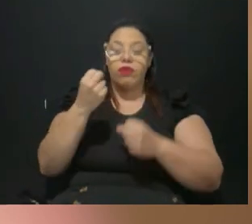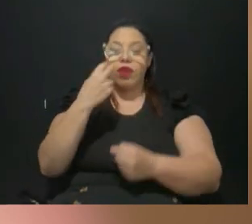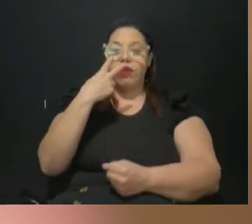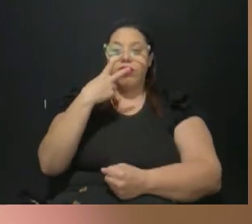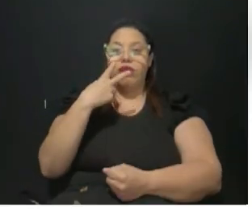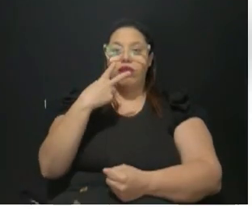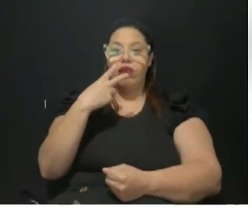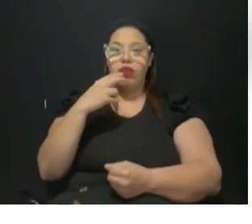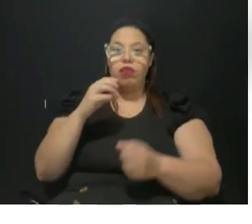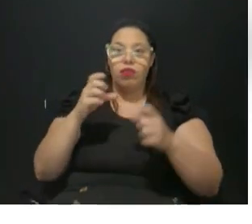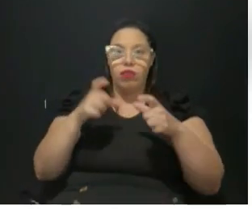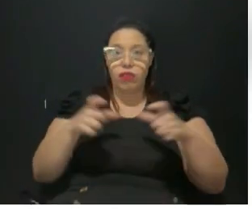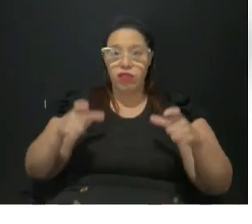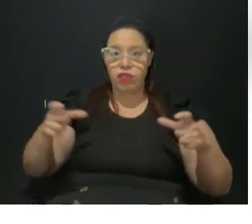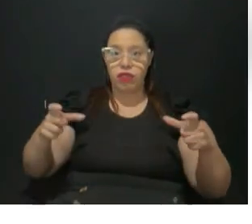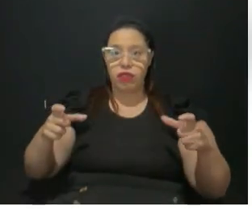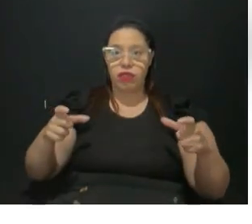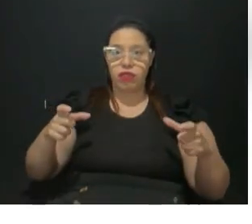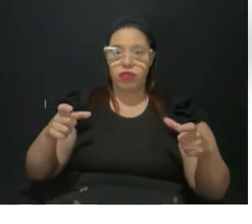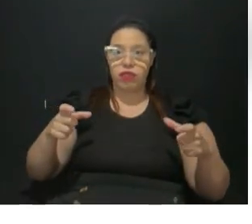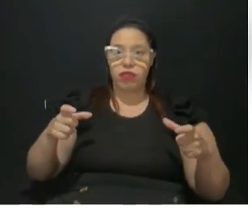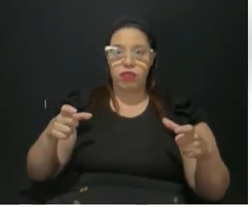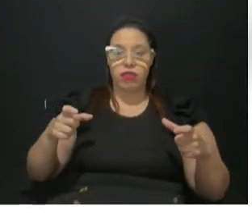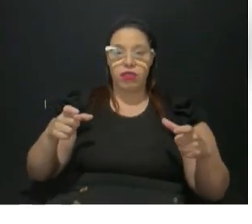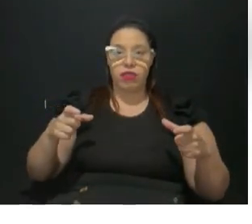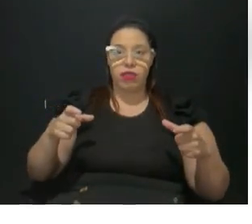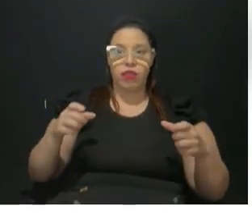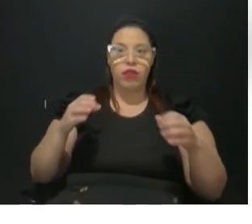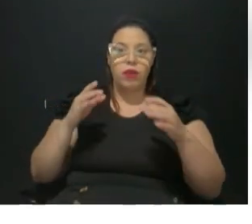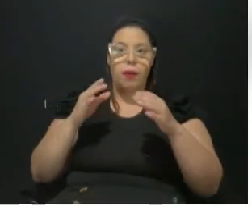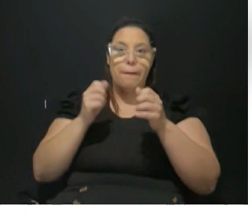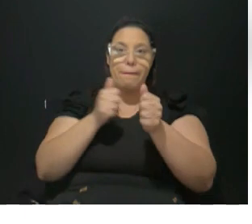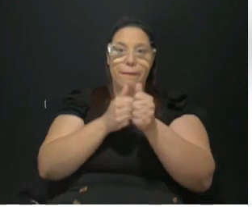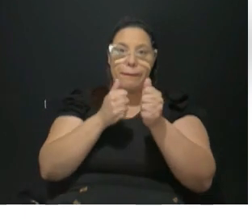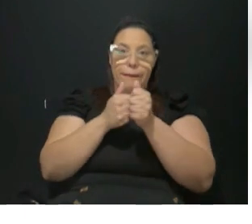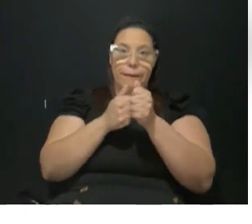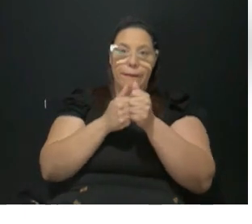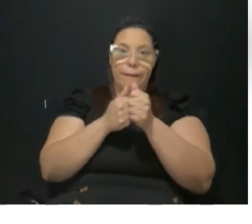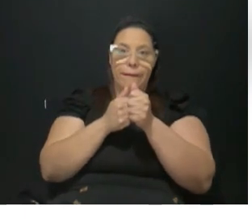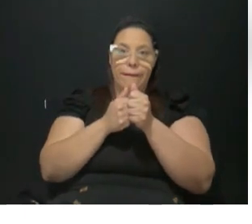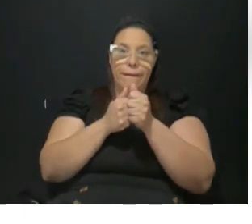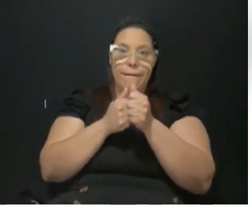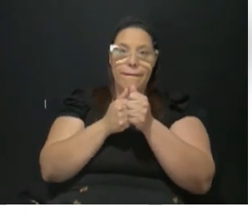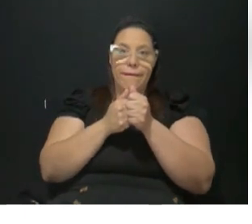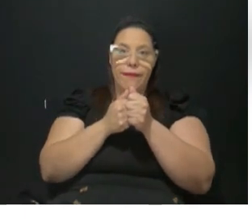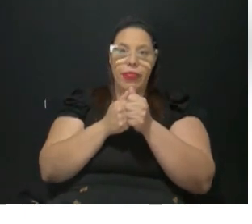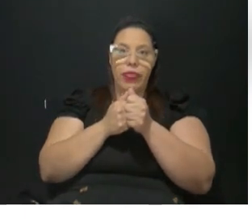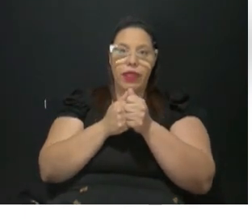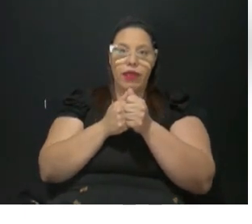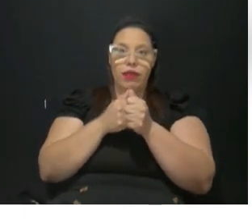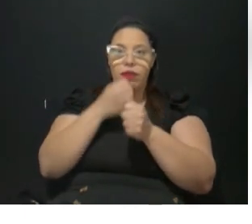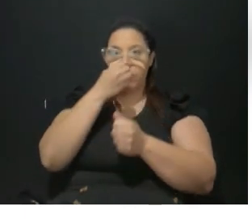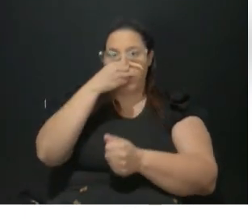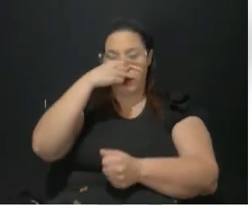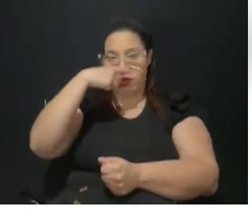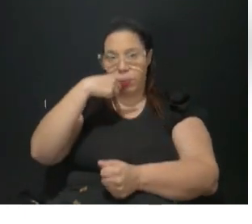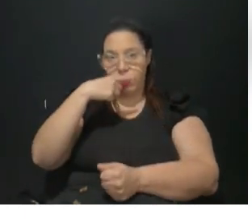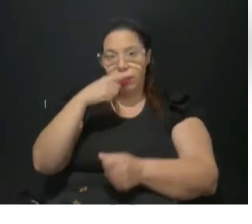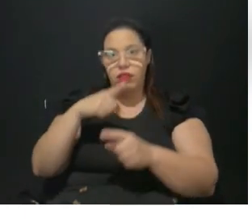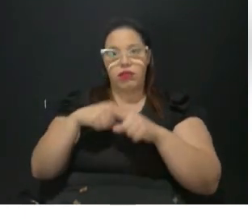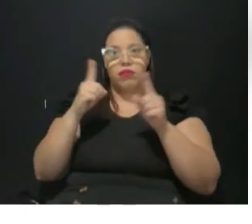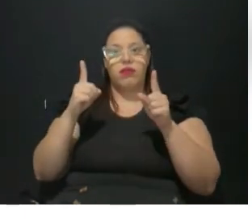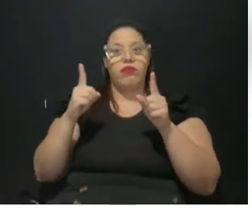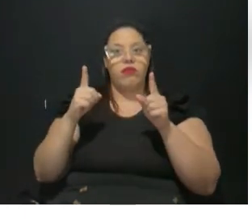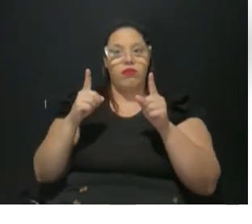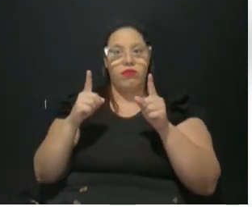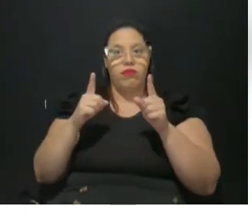seja, se eu estiver num ambiente e perto de uma pessoa eu me contaminar pela saliva por secreção,